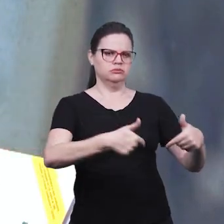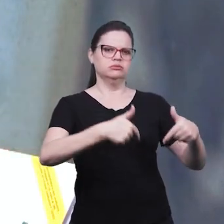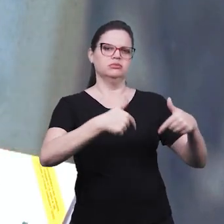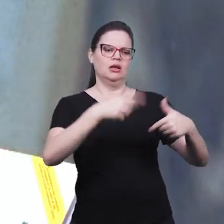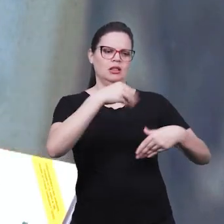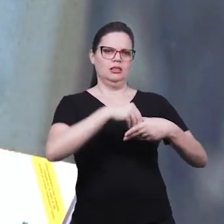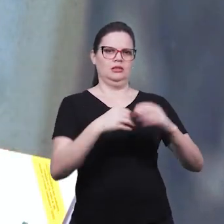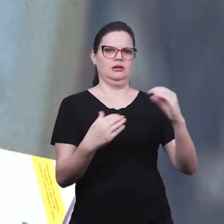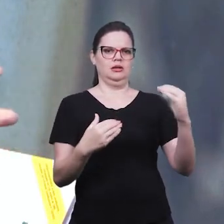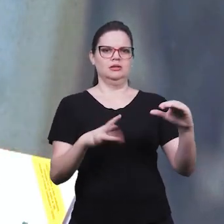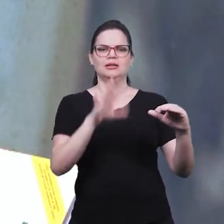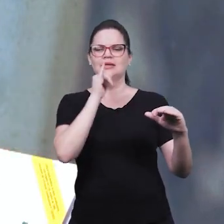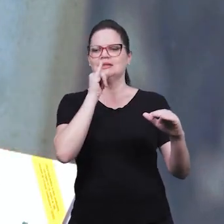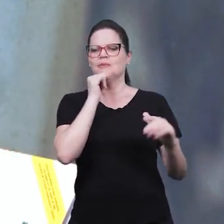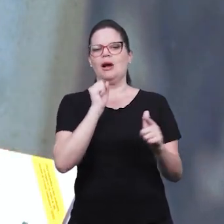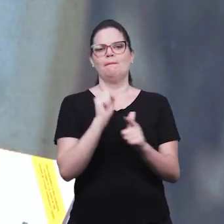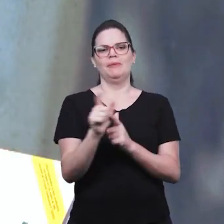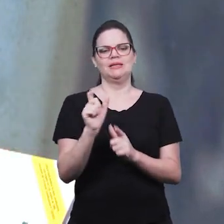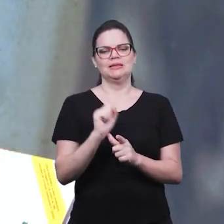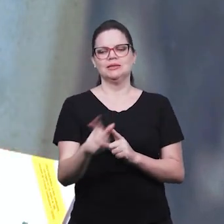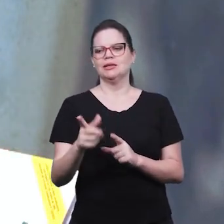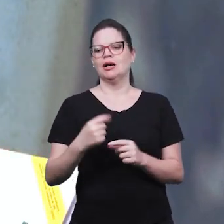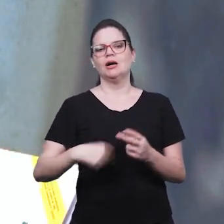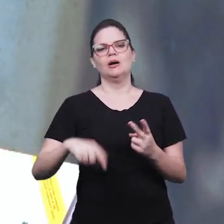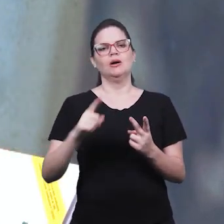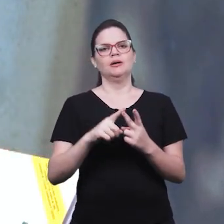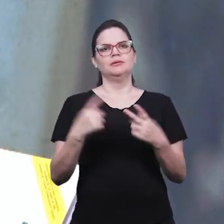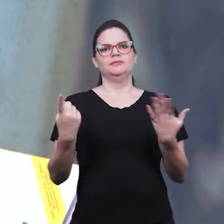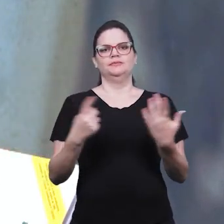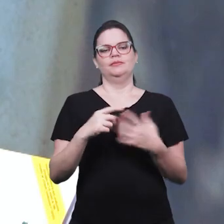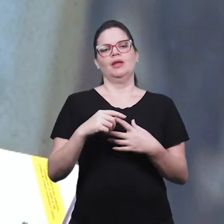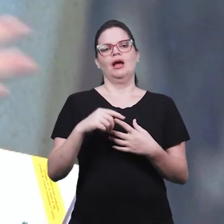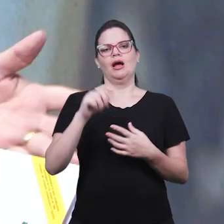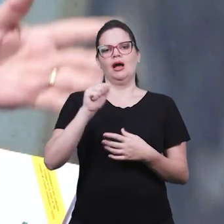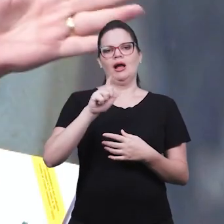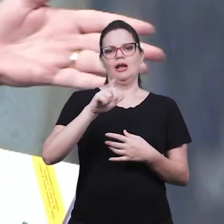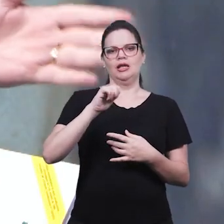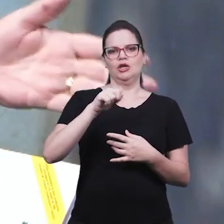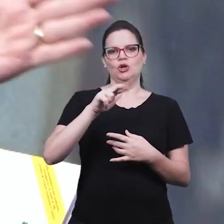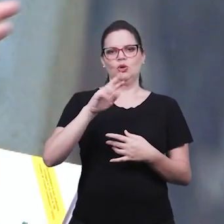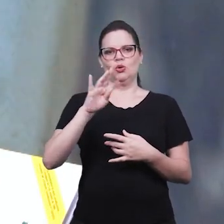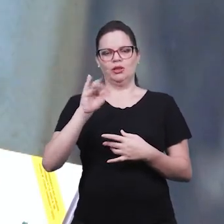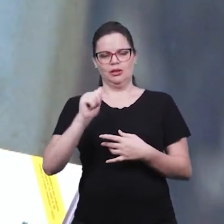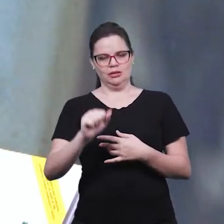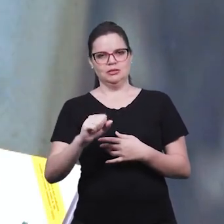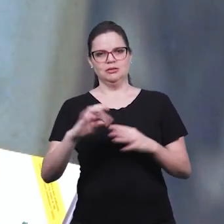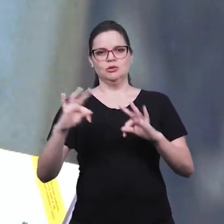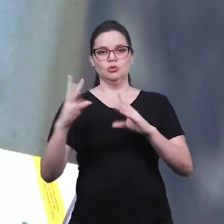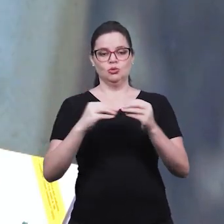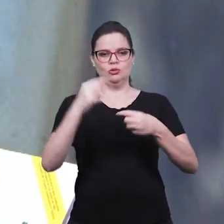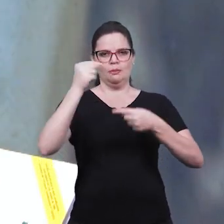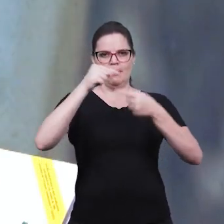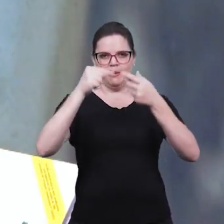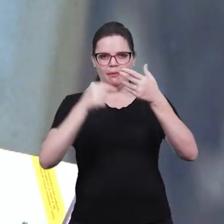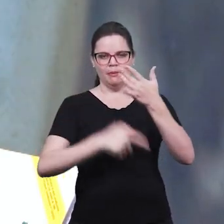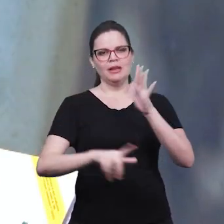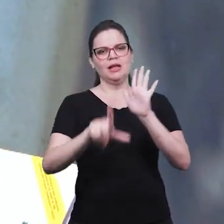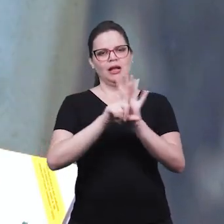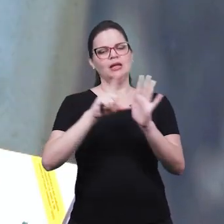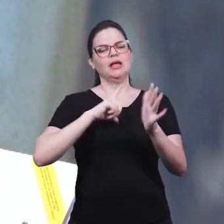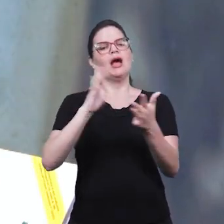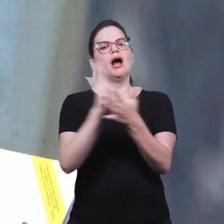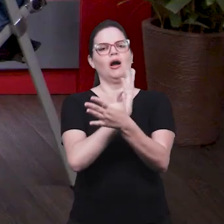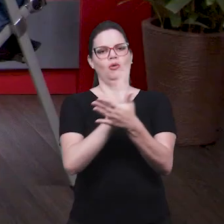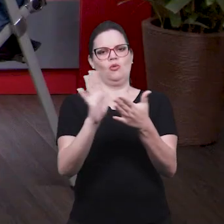por exemplo a questão de pensão, a questão das alíquotas, que também estava tudo especificado na lei que também passou por